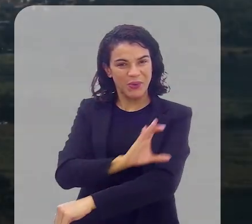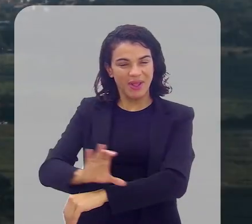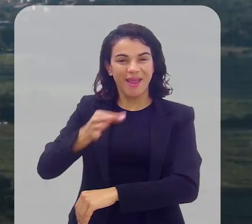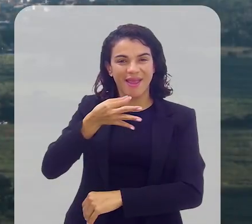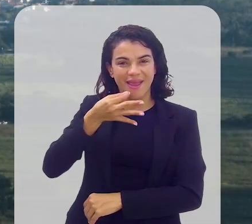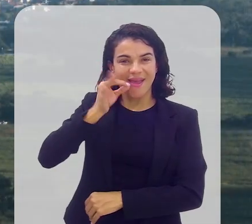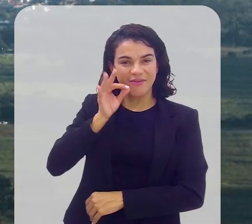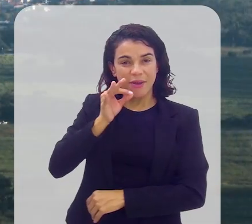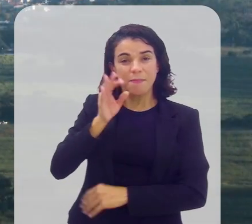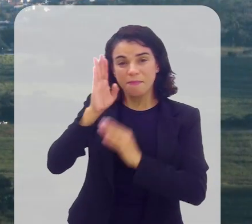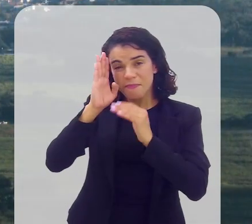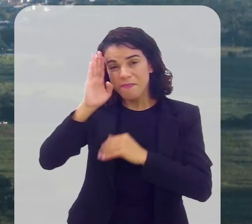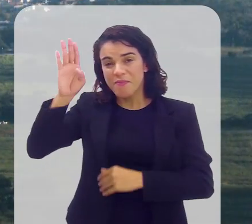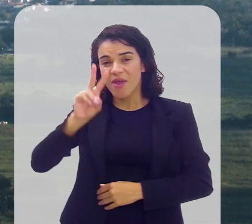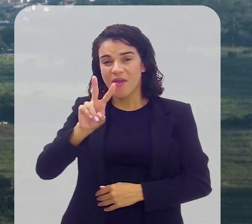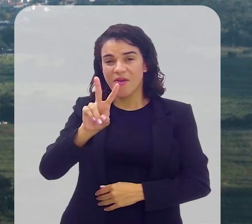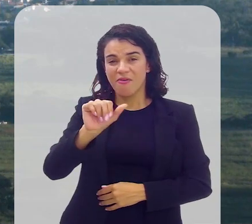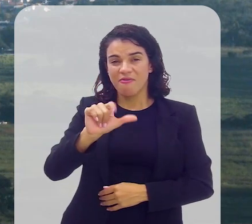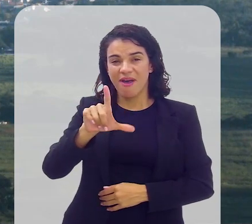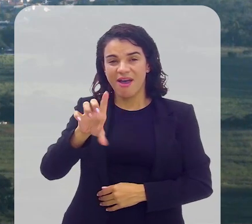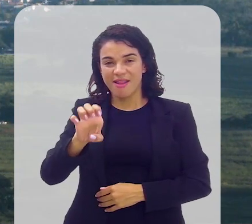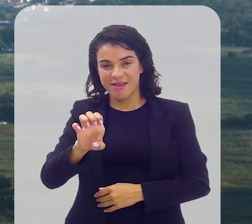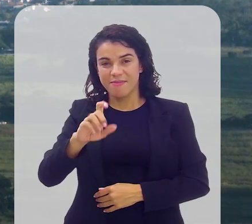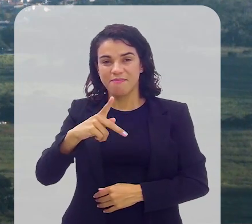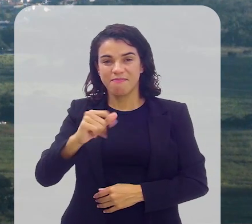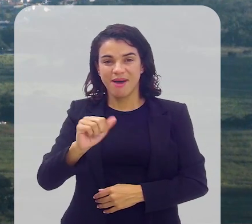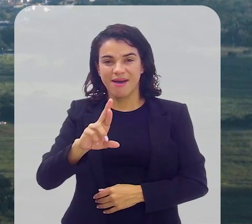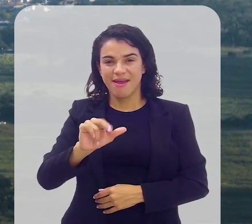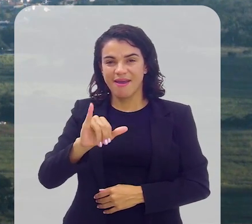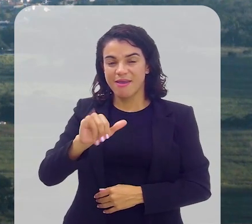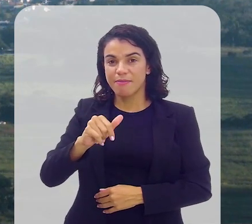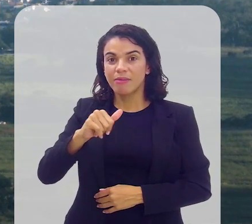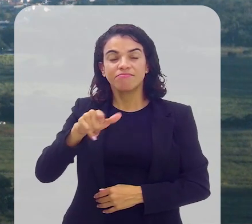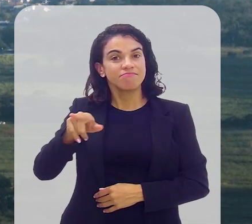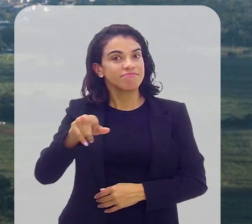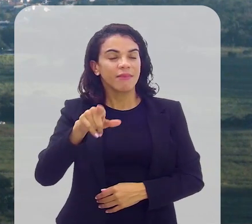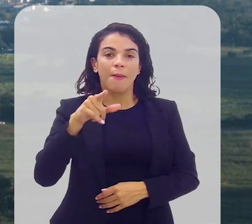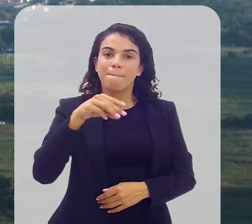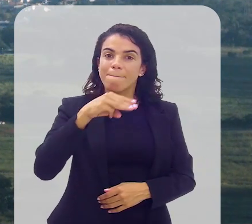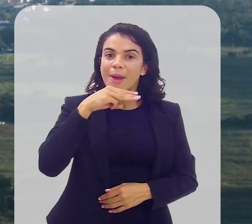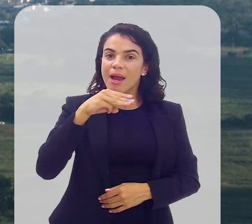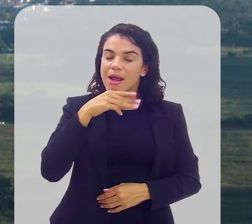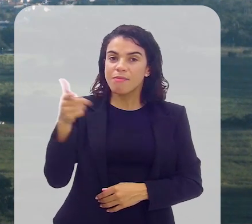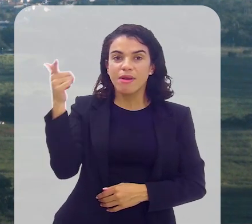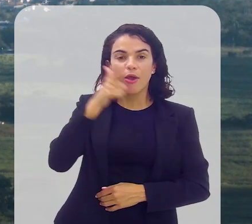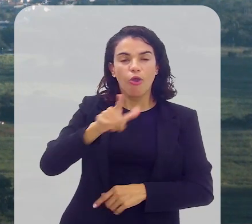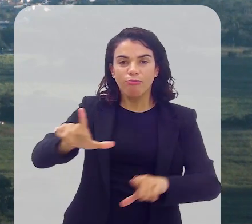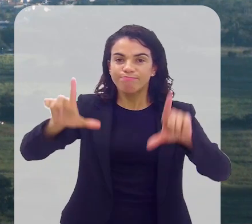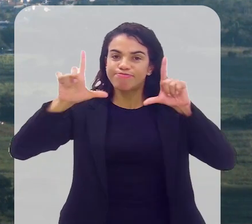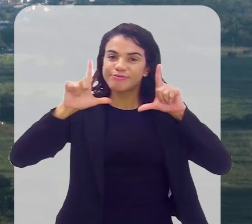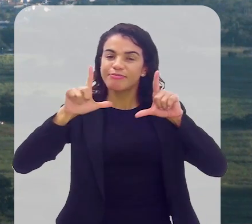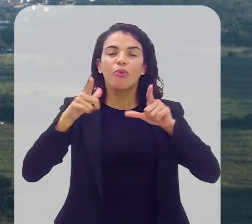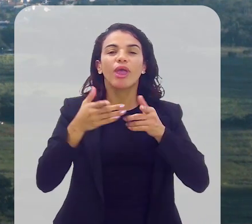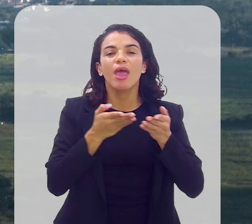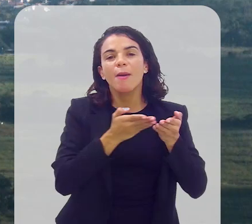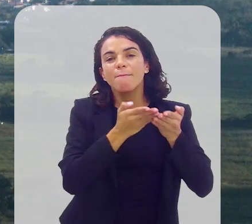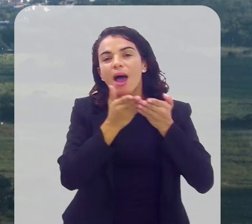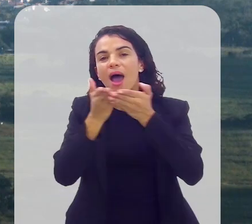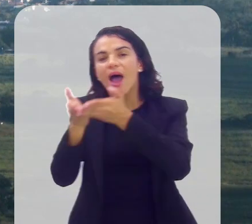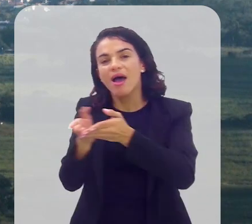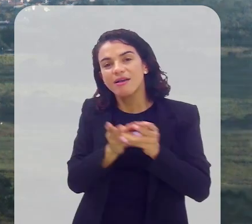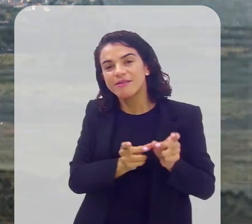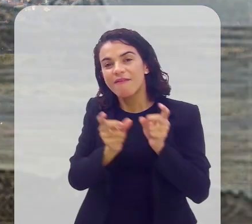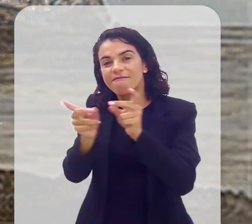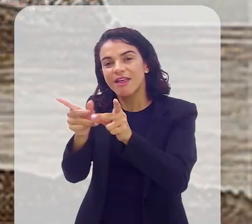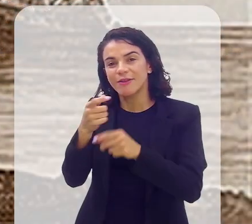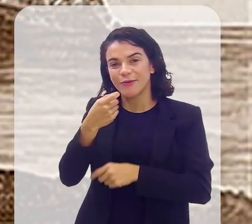O desenvolvimento da cultura cafeeira, principalmente no Vale do Paraíba, fez com que Mangaratiba ganhasse importante papel como porto para escoar o